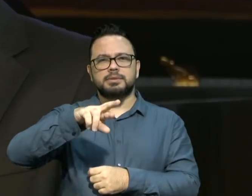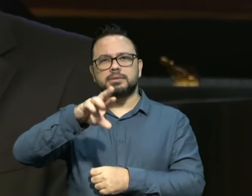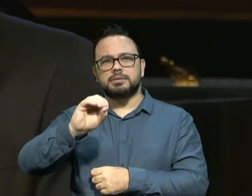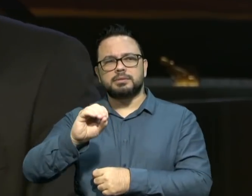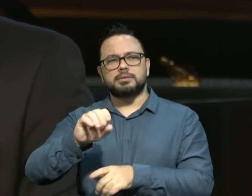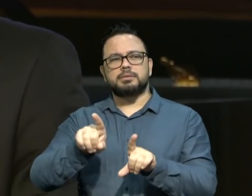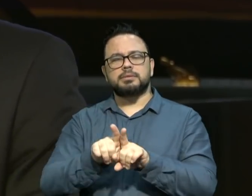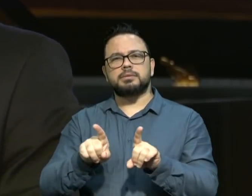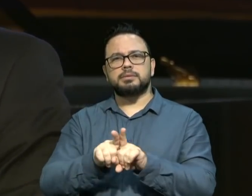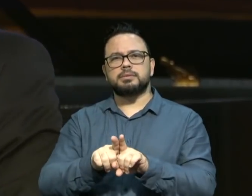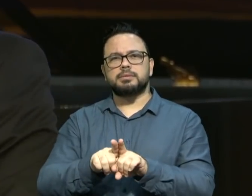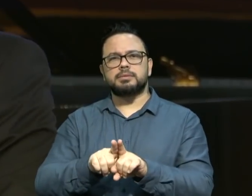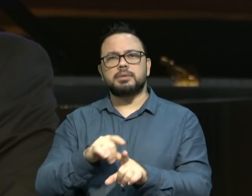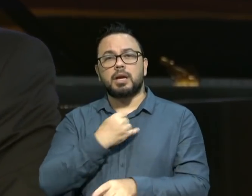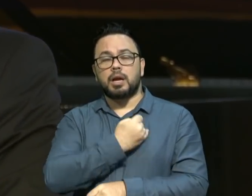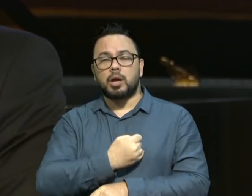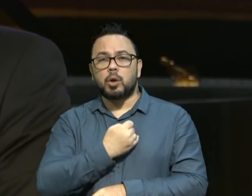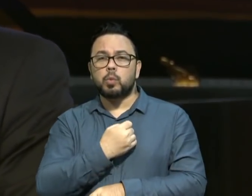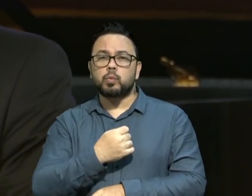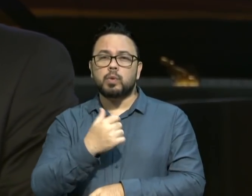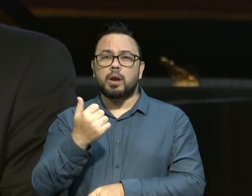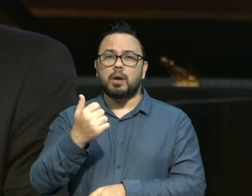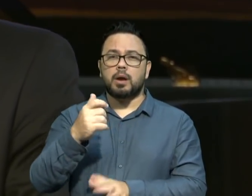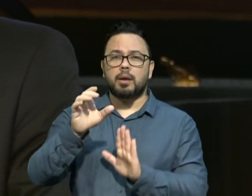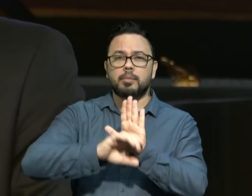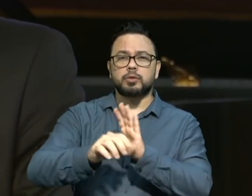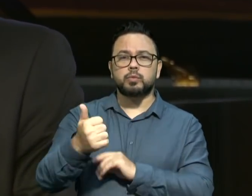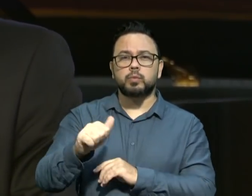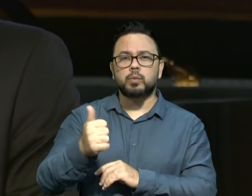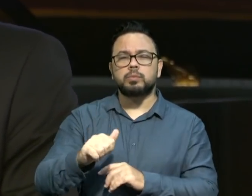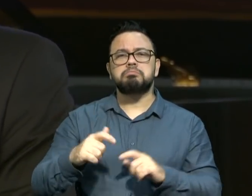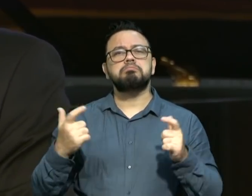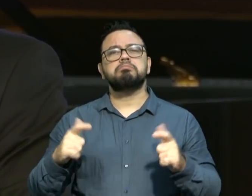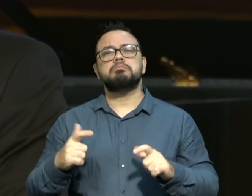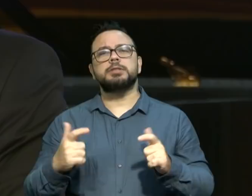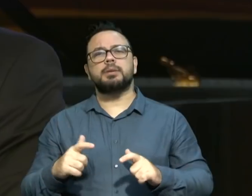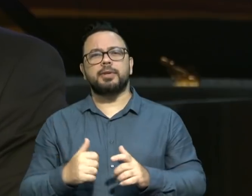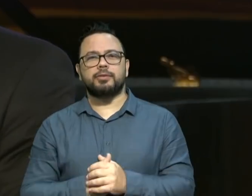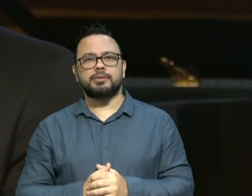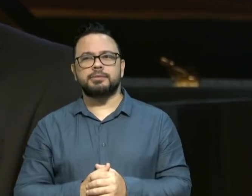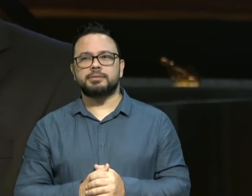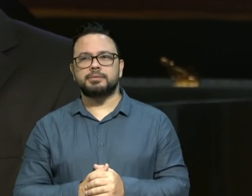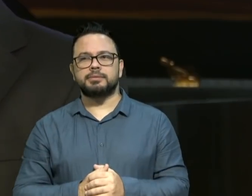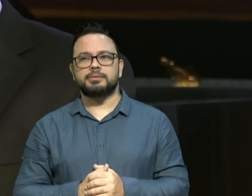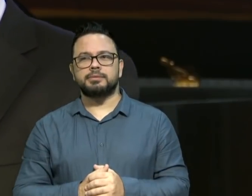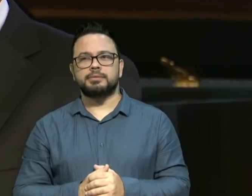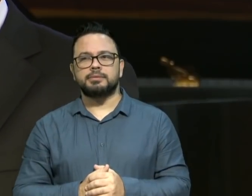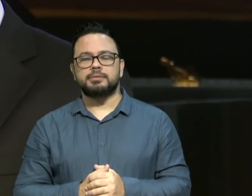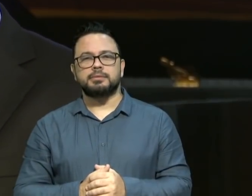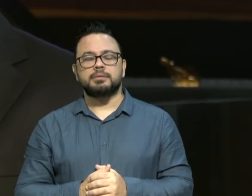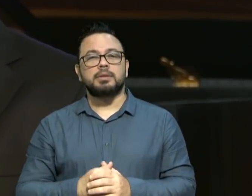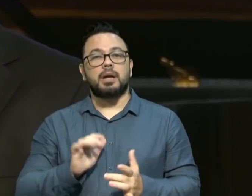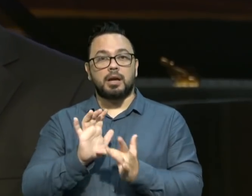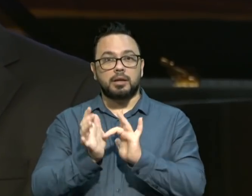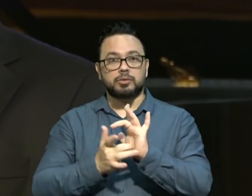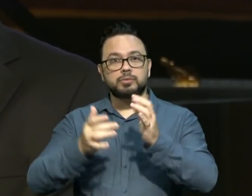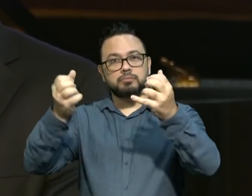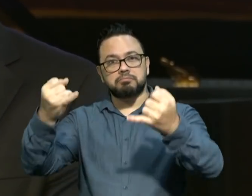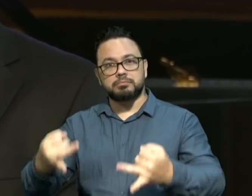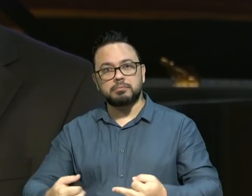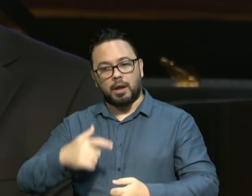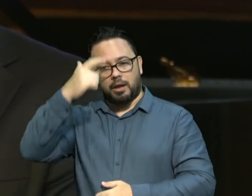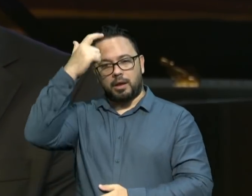João 11 foi para Sepultura e fez Jesus veio ressuscitá-lo e ali o que Disse Jesus eu sou a